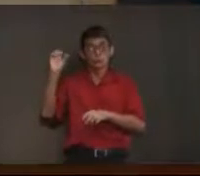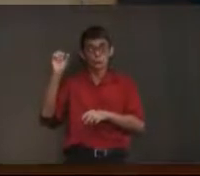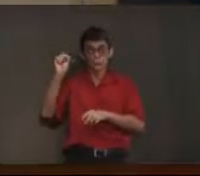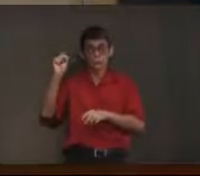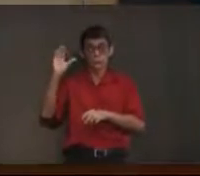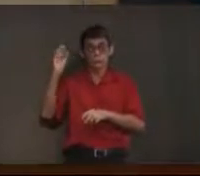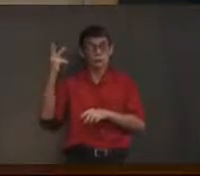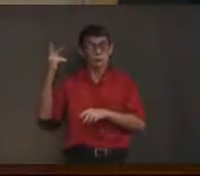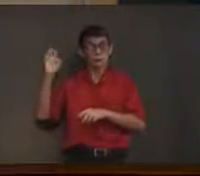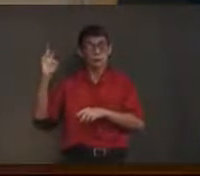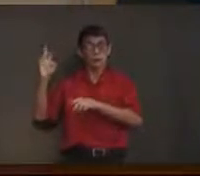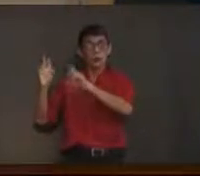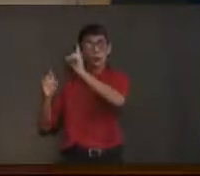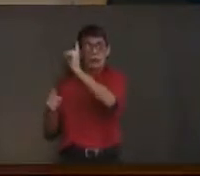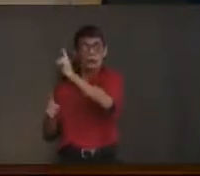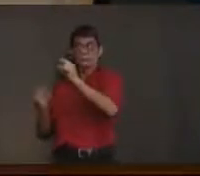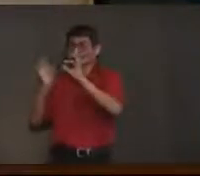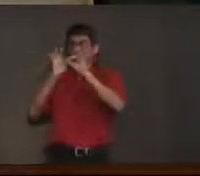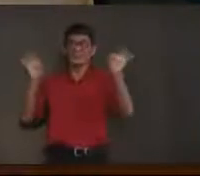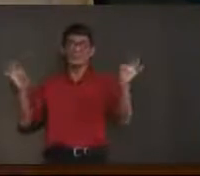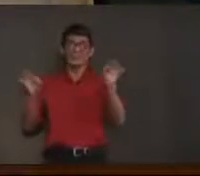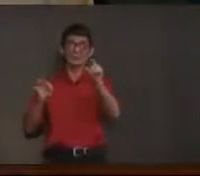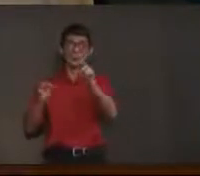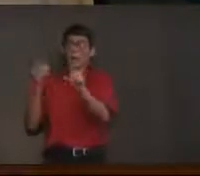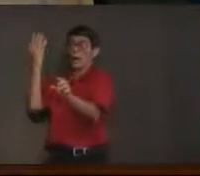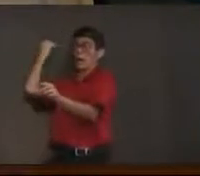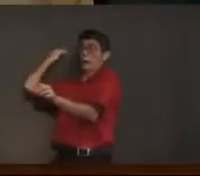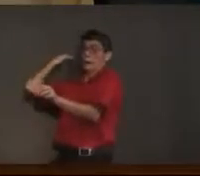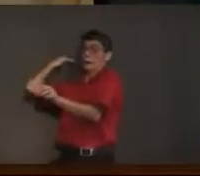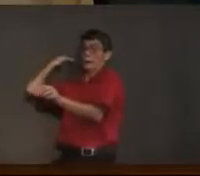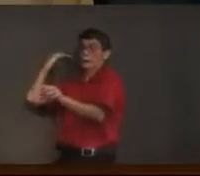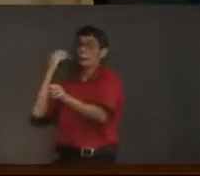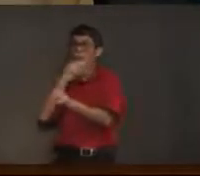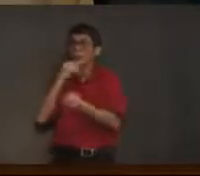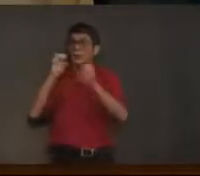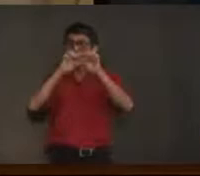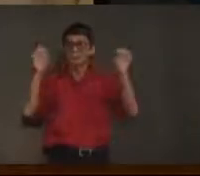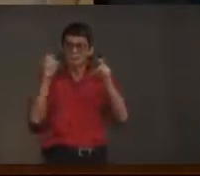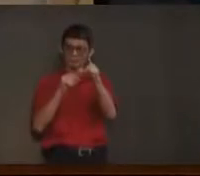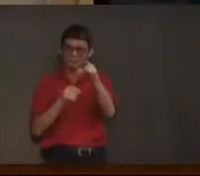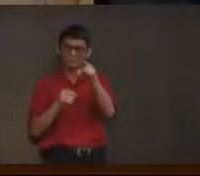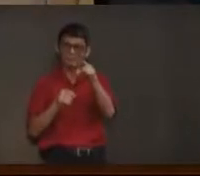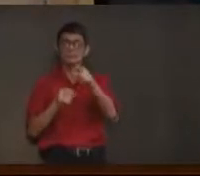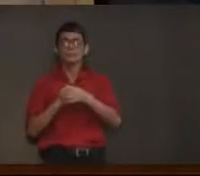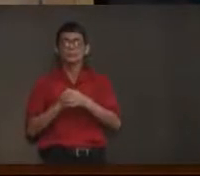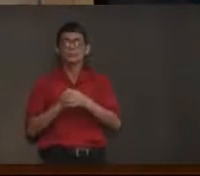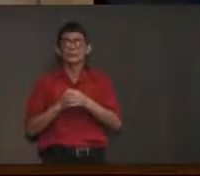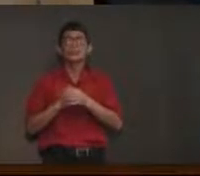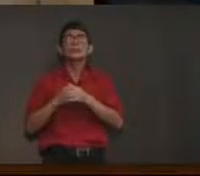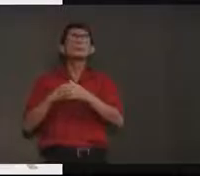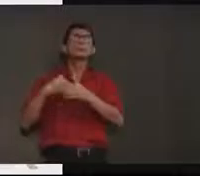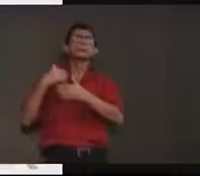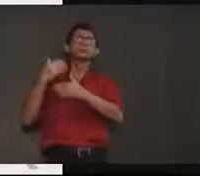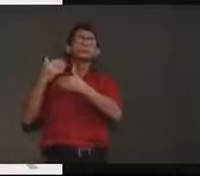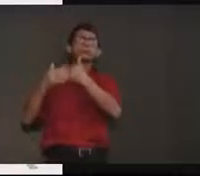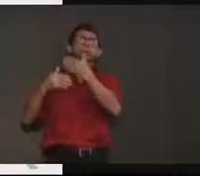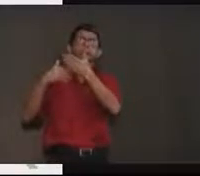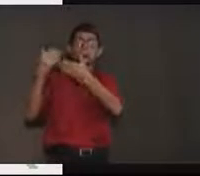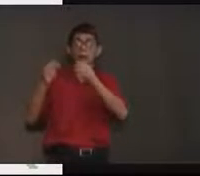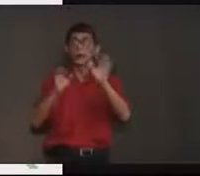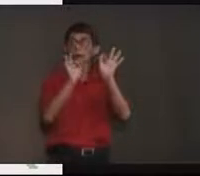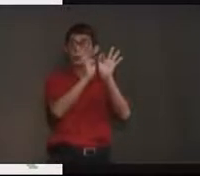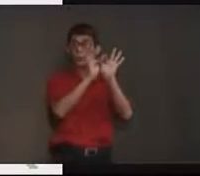não linear como essa aqui né e não era assim mas depois por causa de